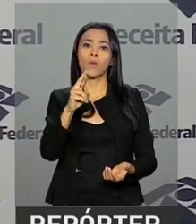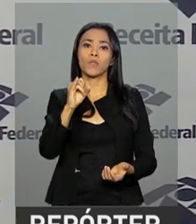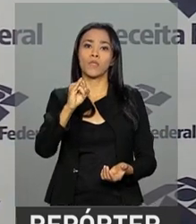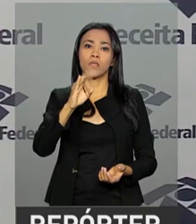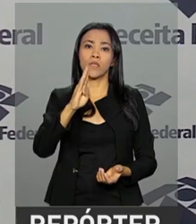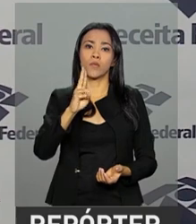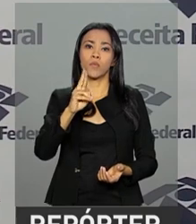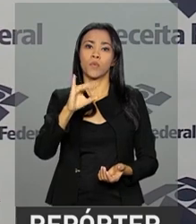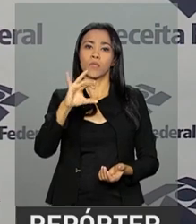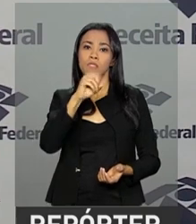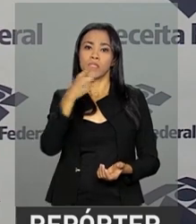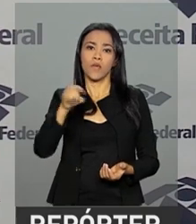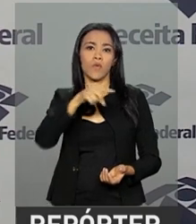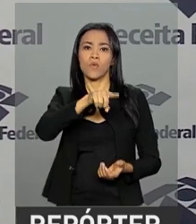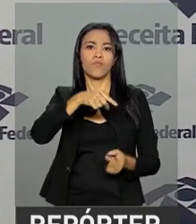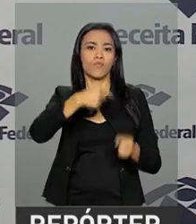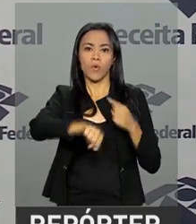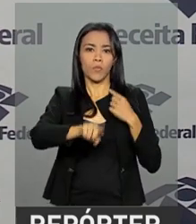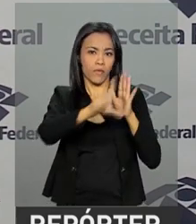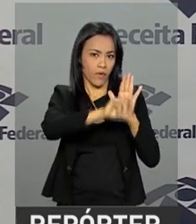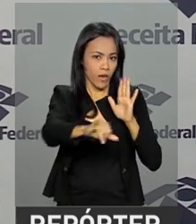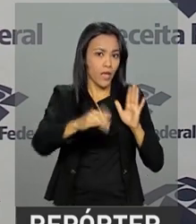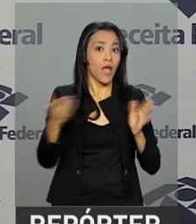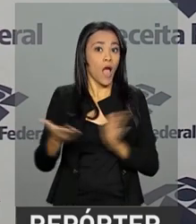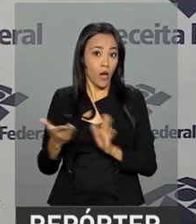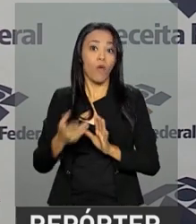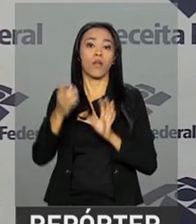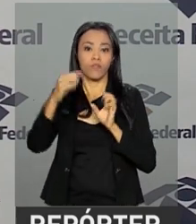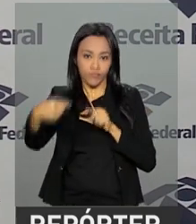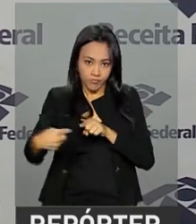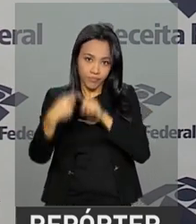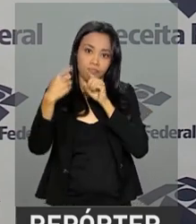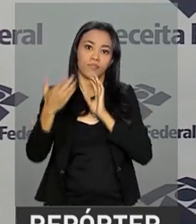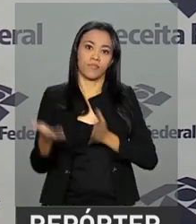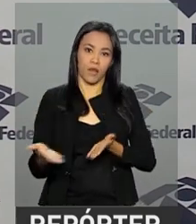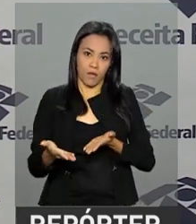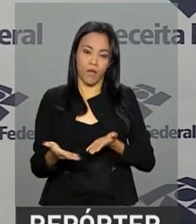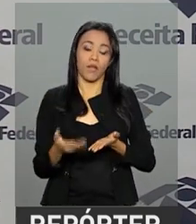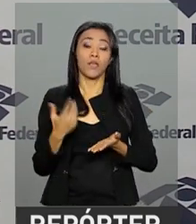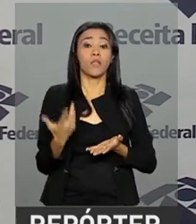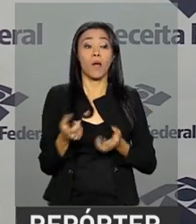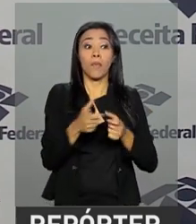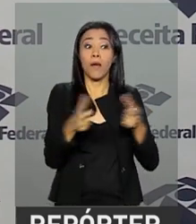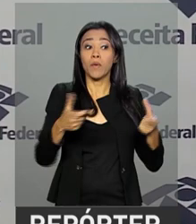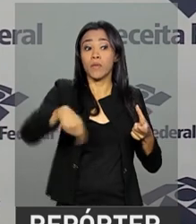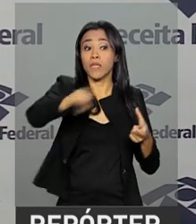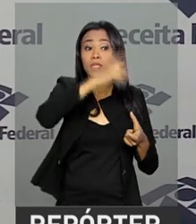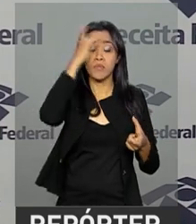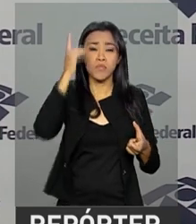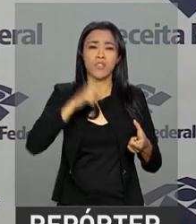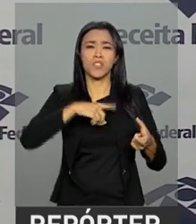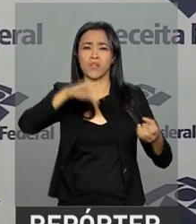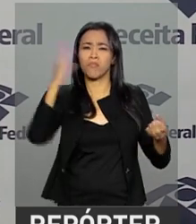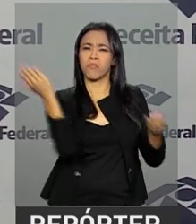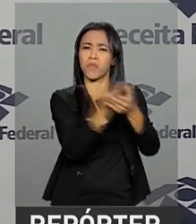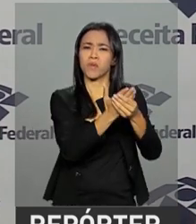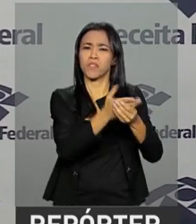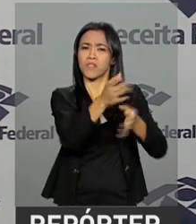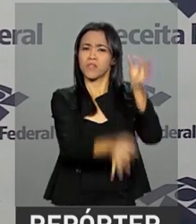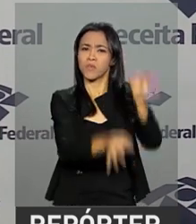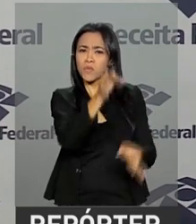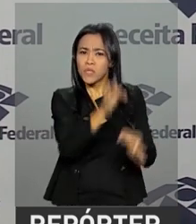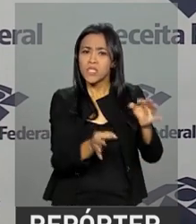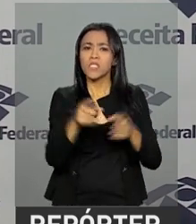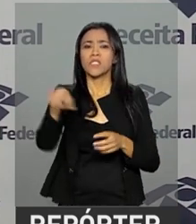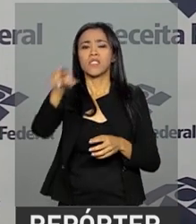passou a entender constitucional e com essa alteração muito com muitos contribuintes estavam com ações judiciais com o pagamento suspenso